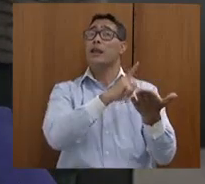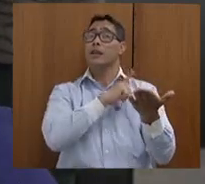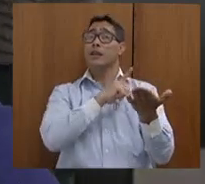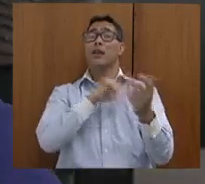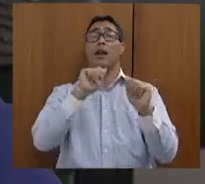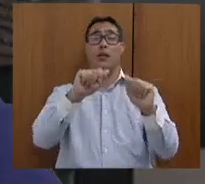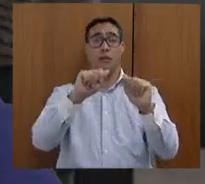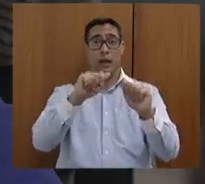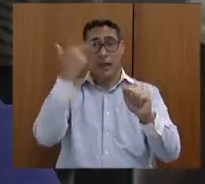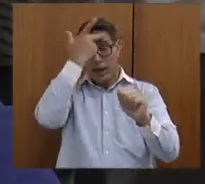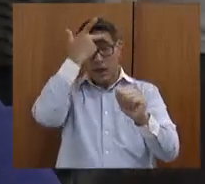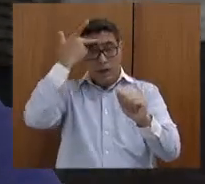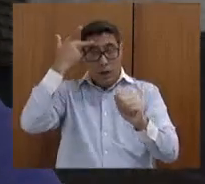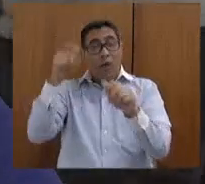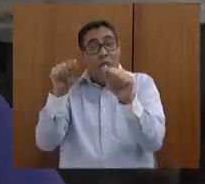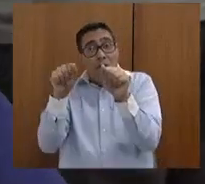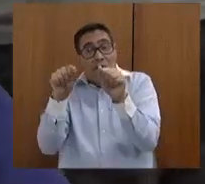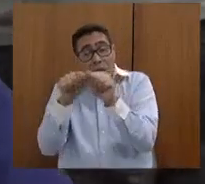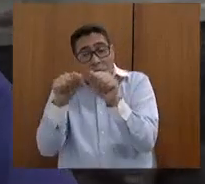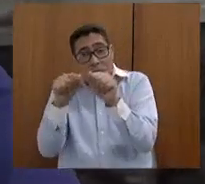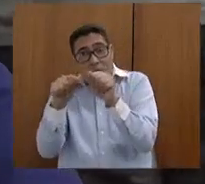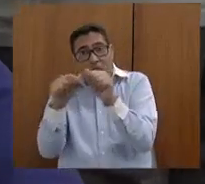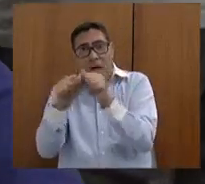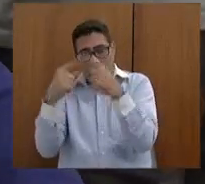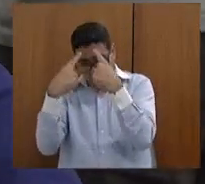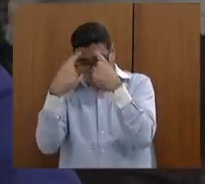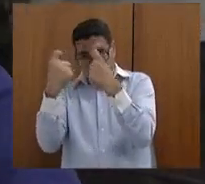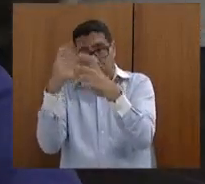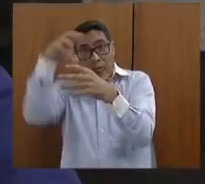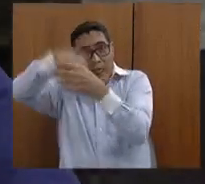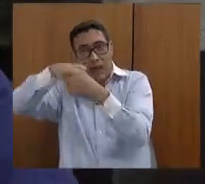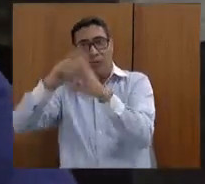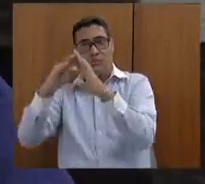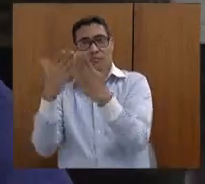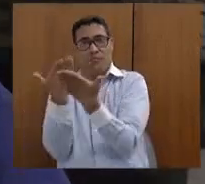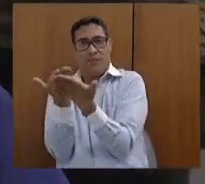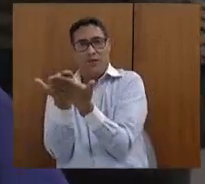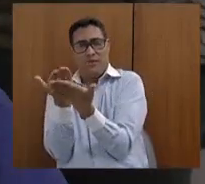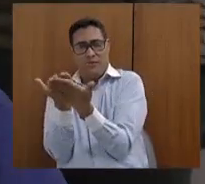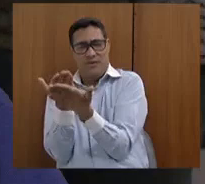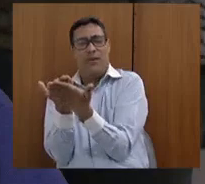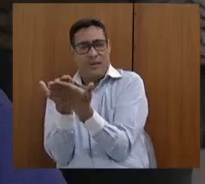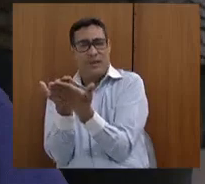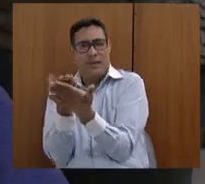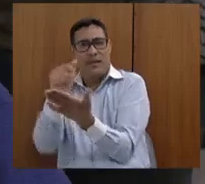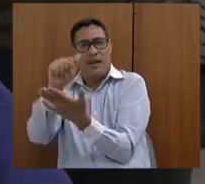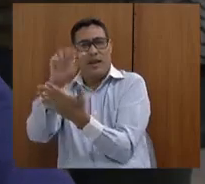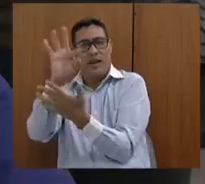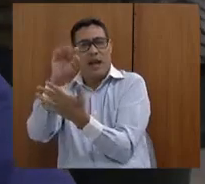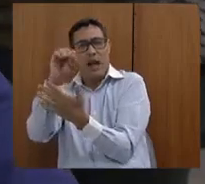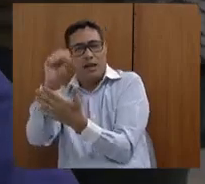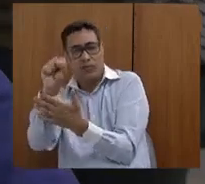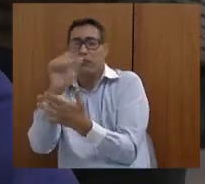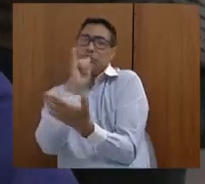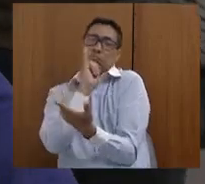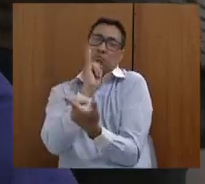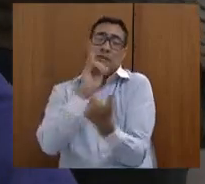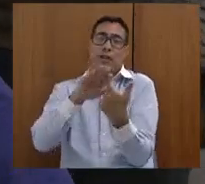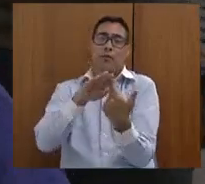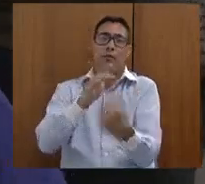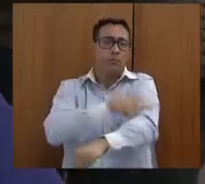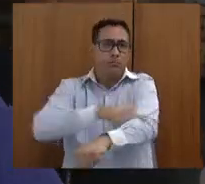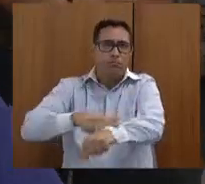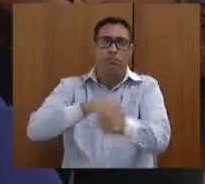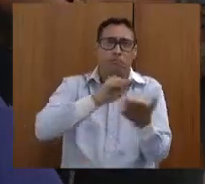de violência dentro das escolas os atos de violência de nossas escolas nossos distinguimos atos indisciplinares